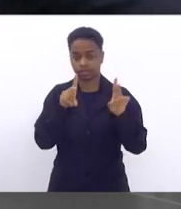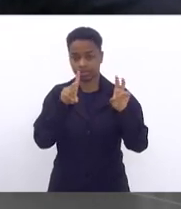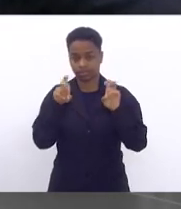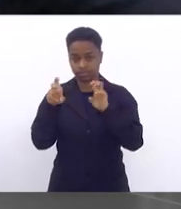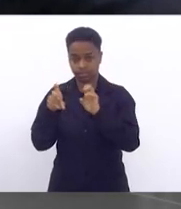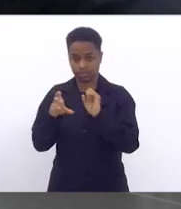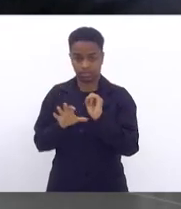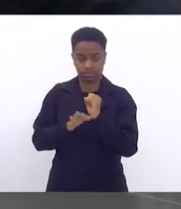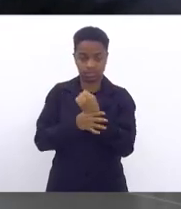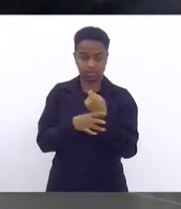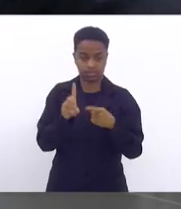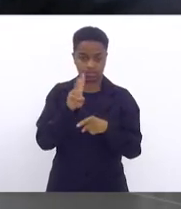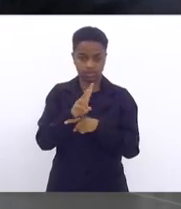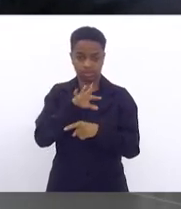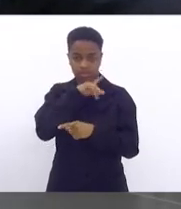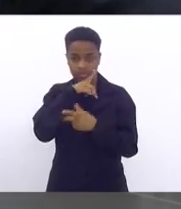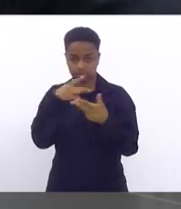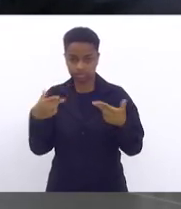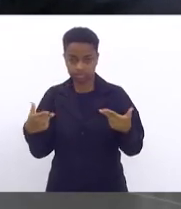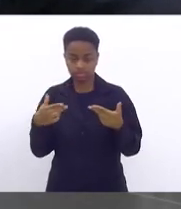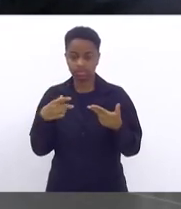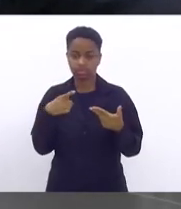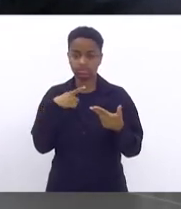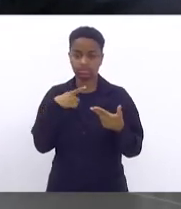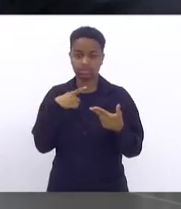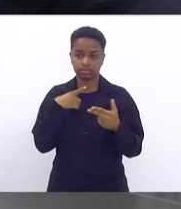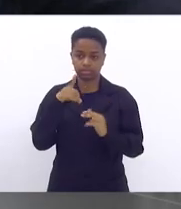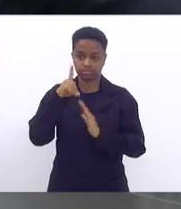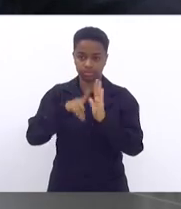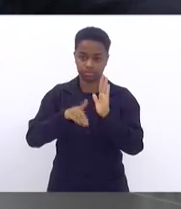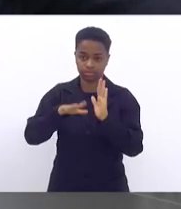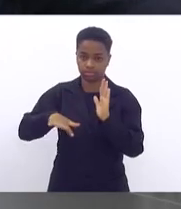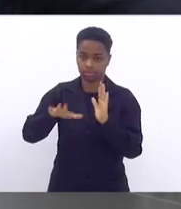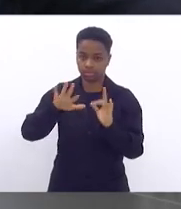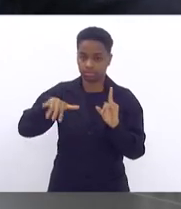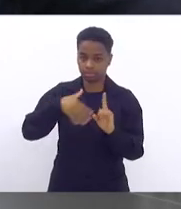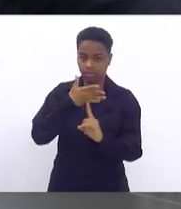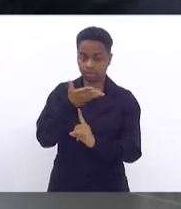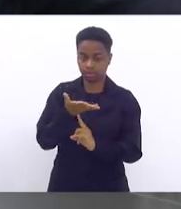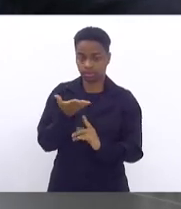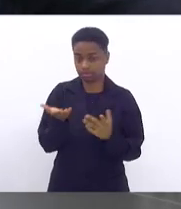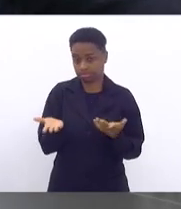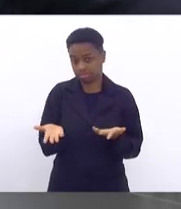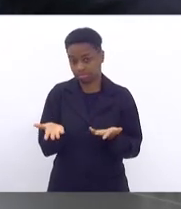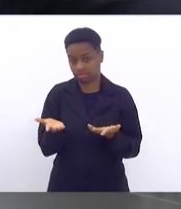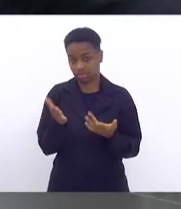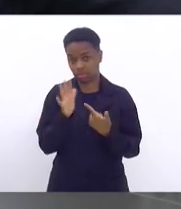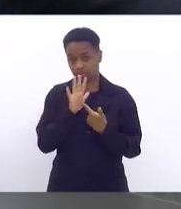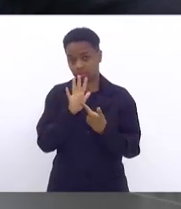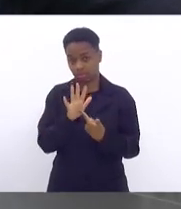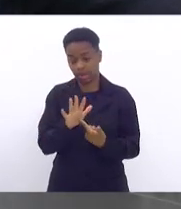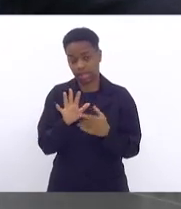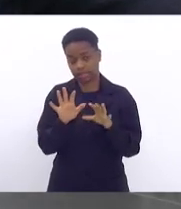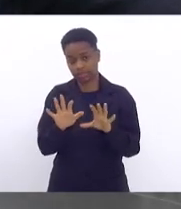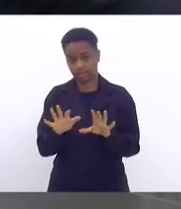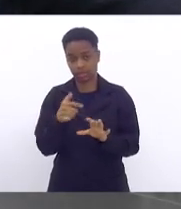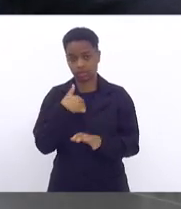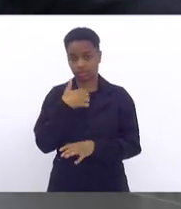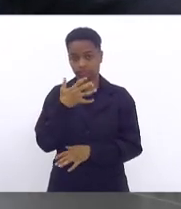garantia e defesa dos animais é consubstanciada no direito no ambiental, portanto, a apresentação nesse sentido, não